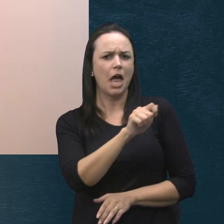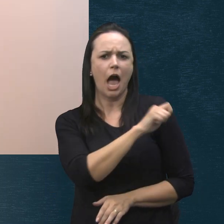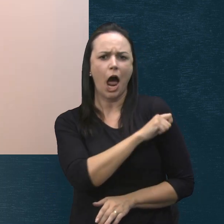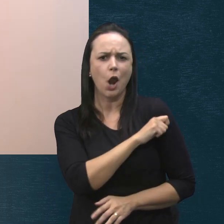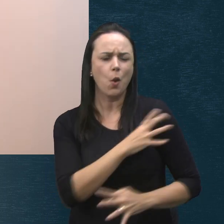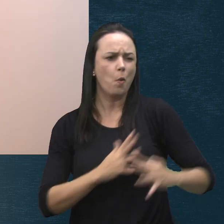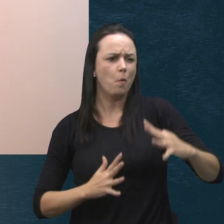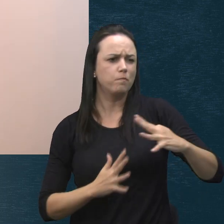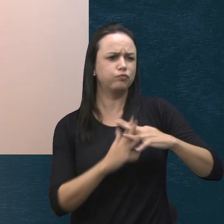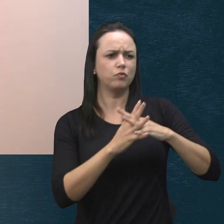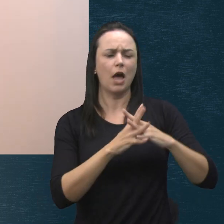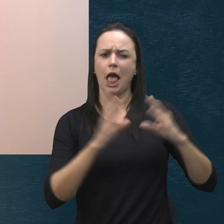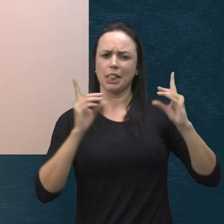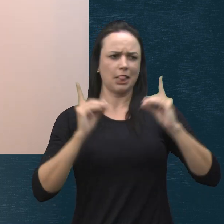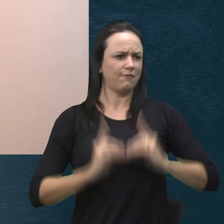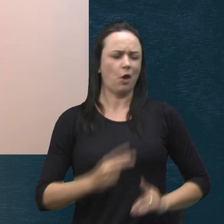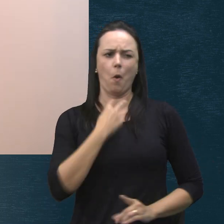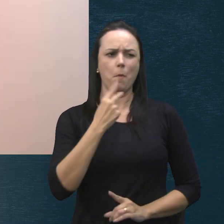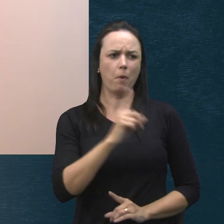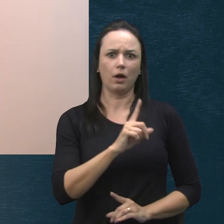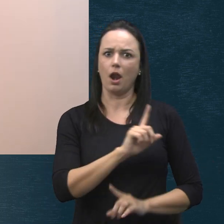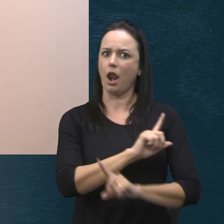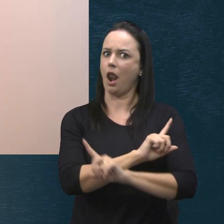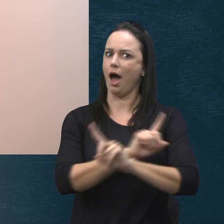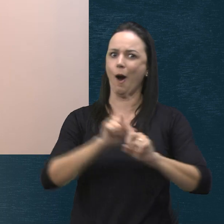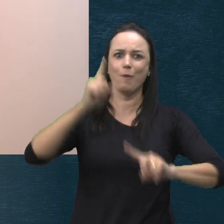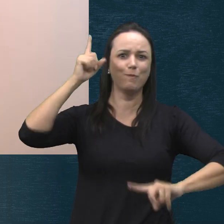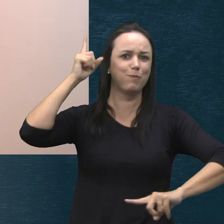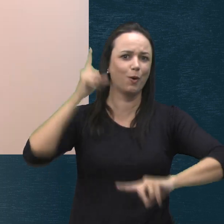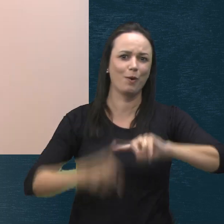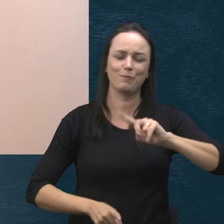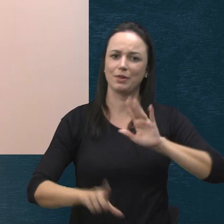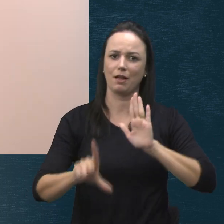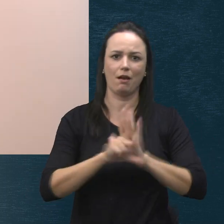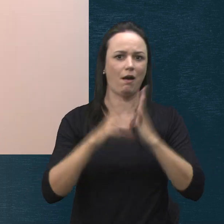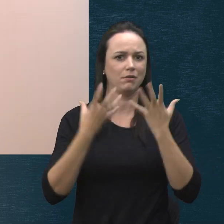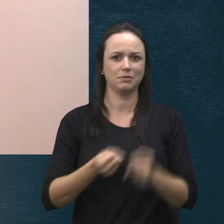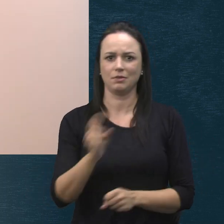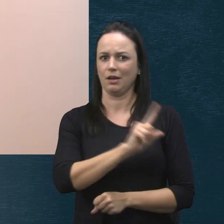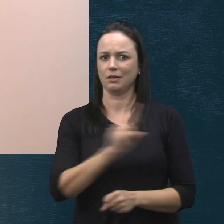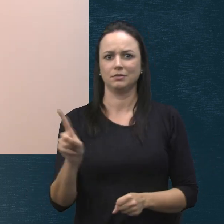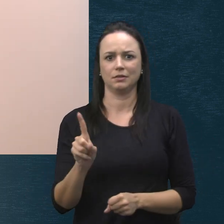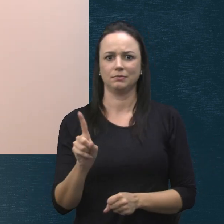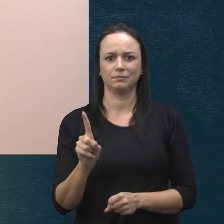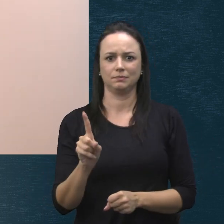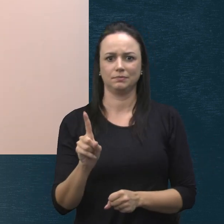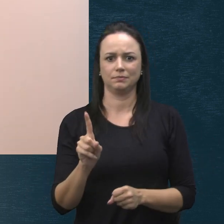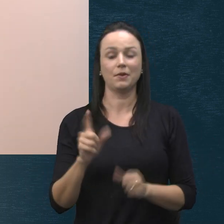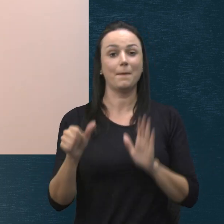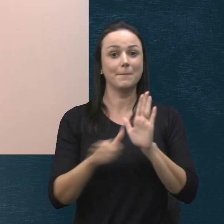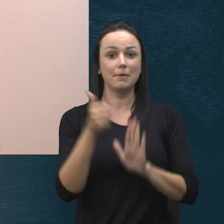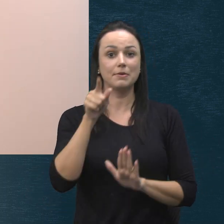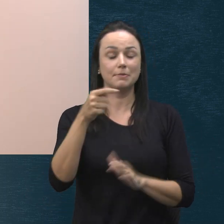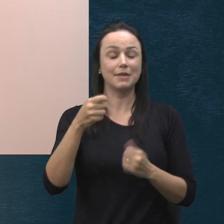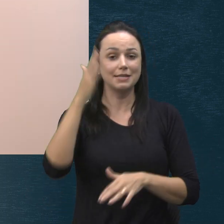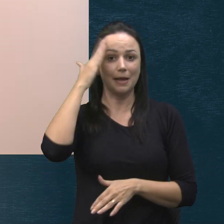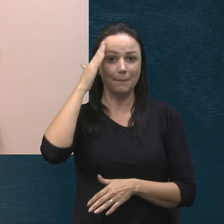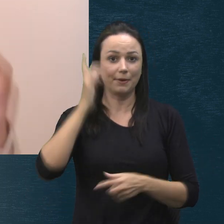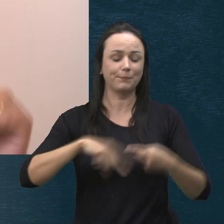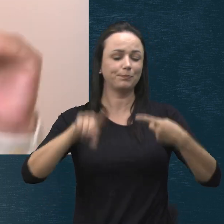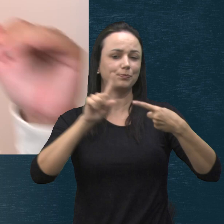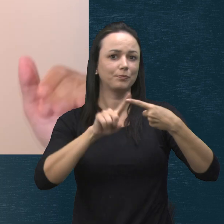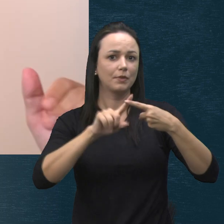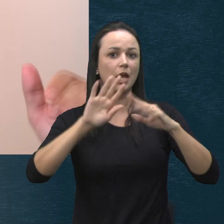performance, a gente não tem aqui criança com deficiência. Não pode. A legislação proíbe. Então, Primeira coisa que você precisa saber, número 1,